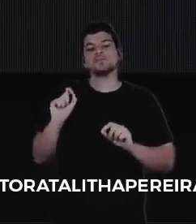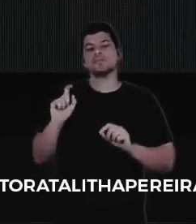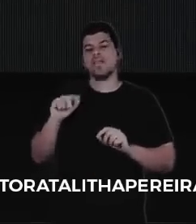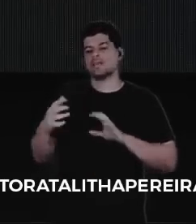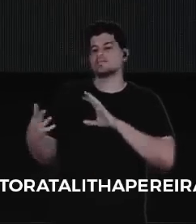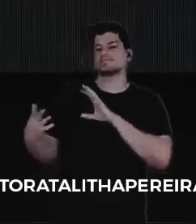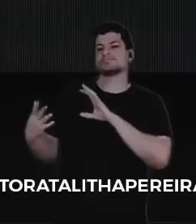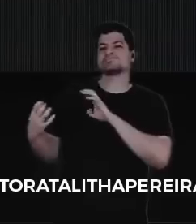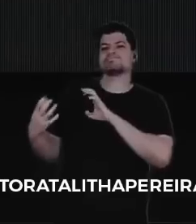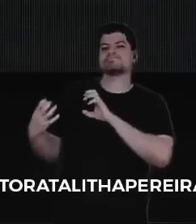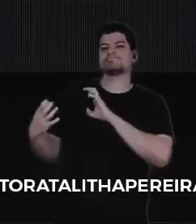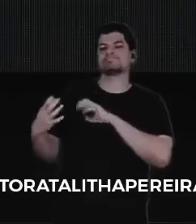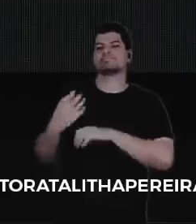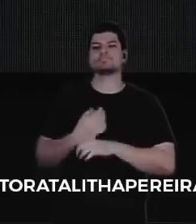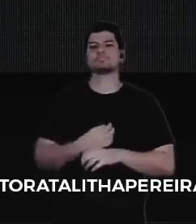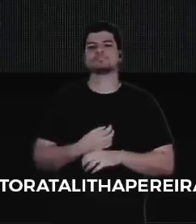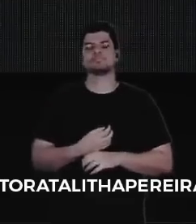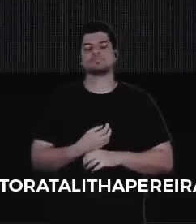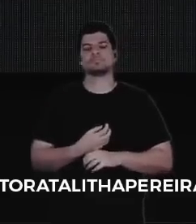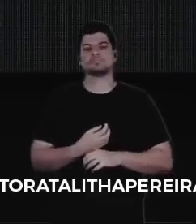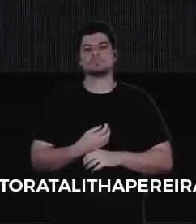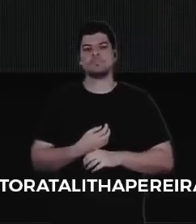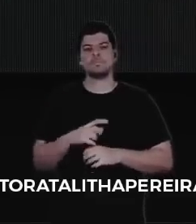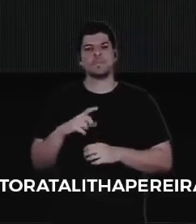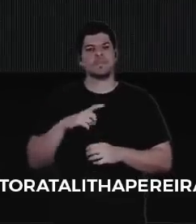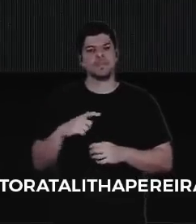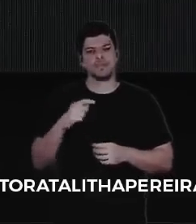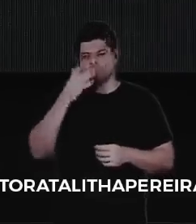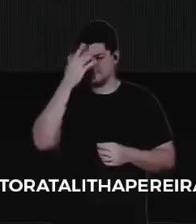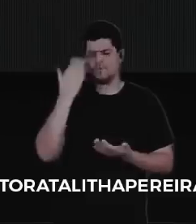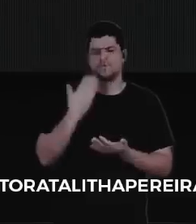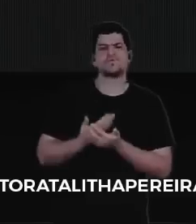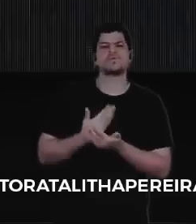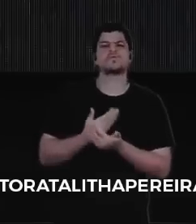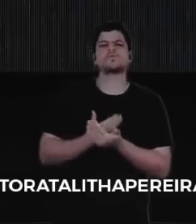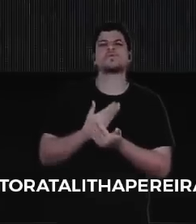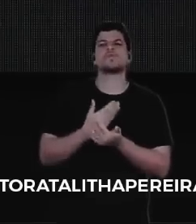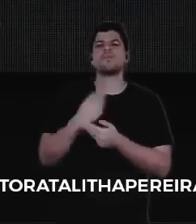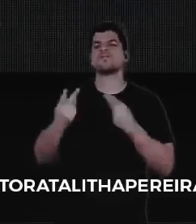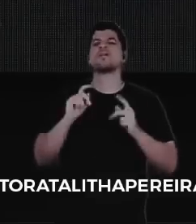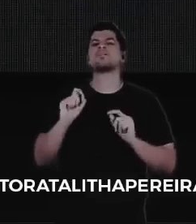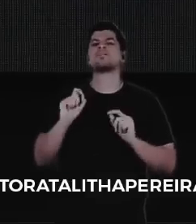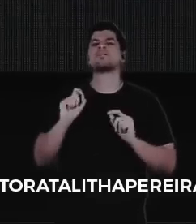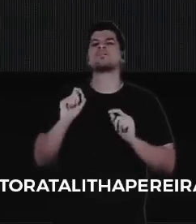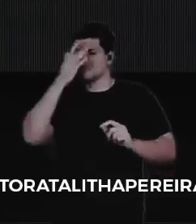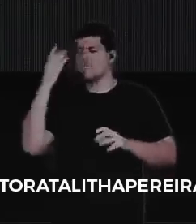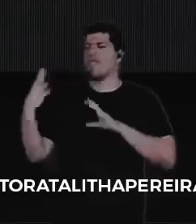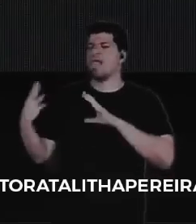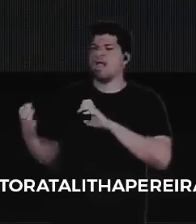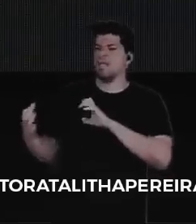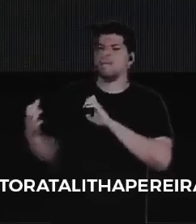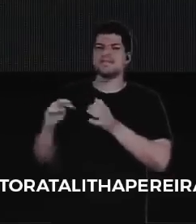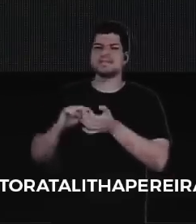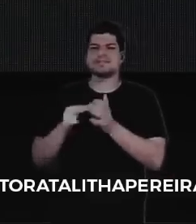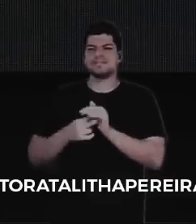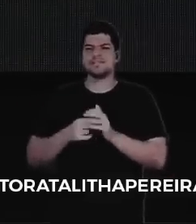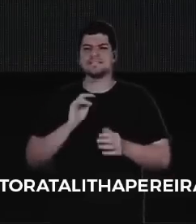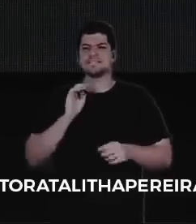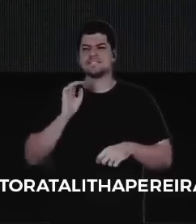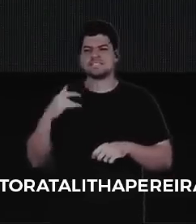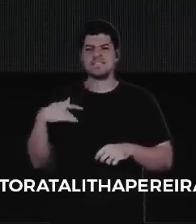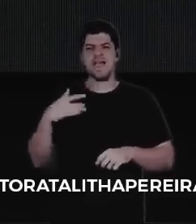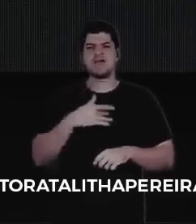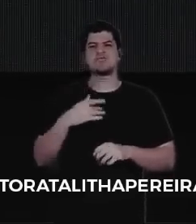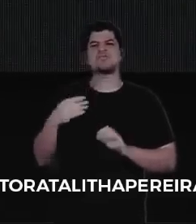Até estudos foram feitos que dizem que reclamar faz mal à saúde. Não é só a saúde espiritual não, gente, é a saúde física